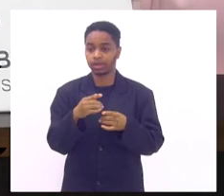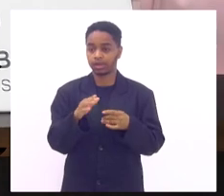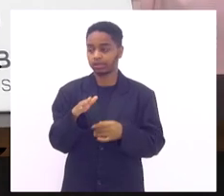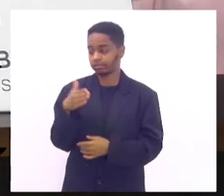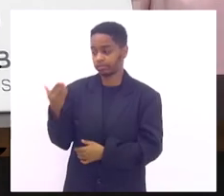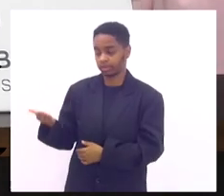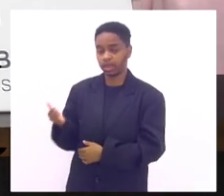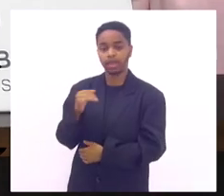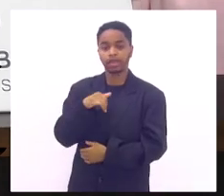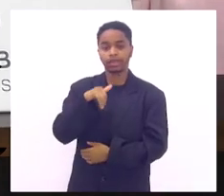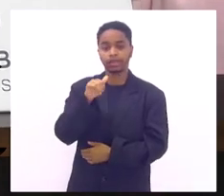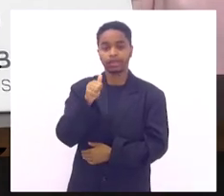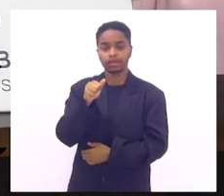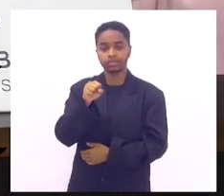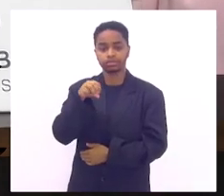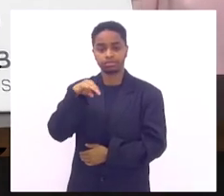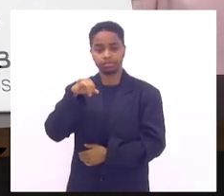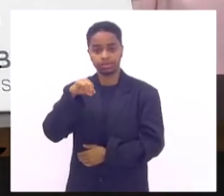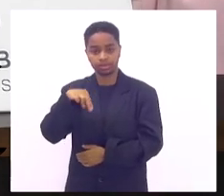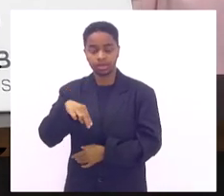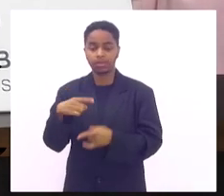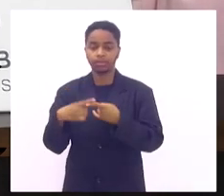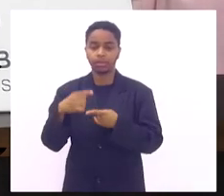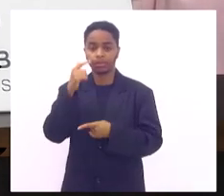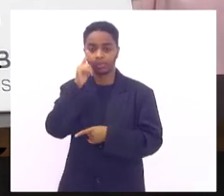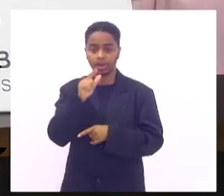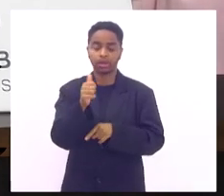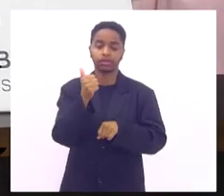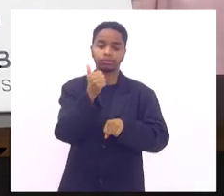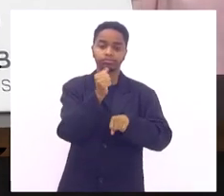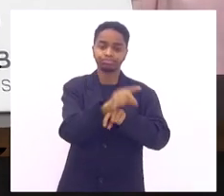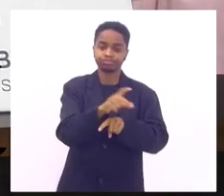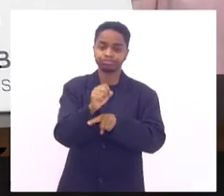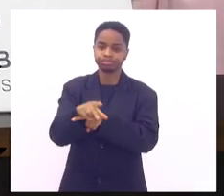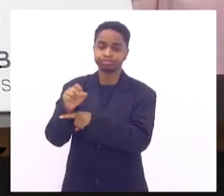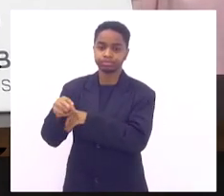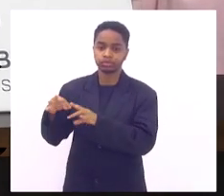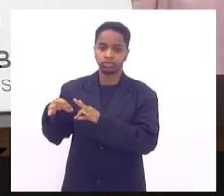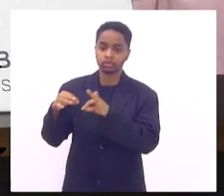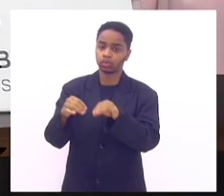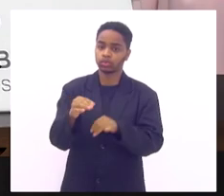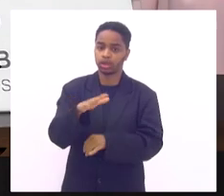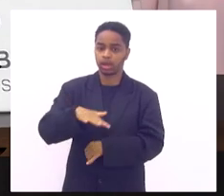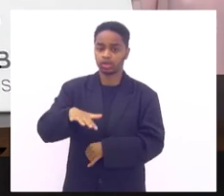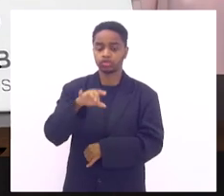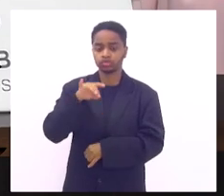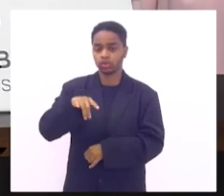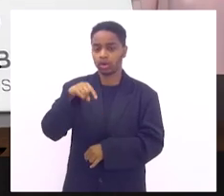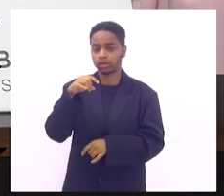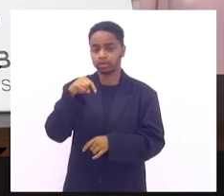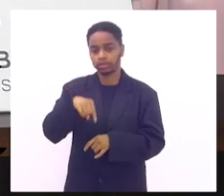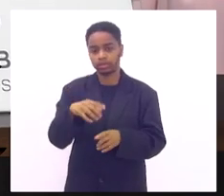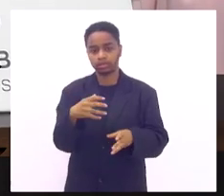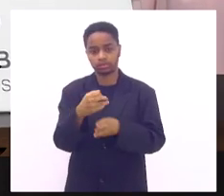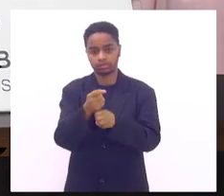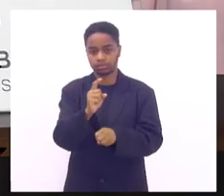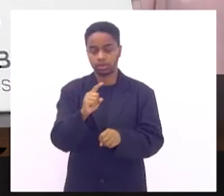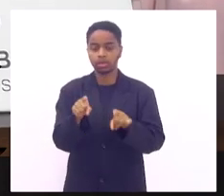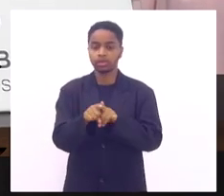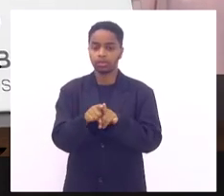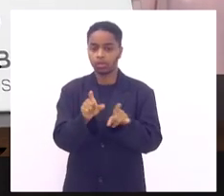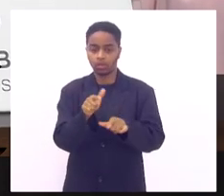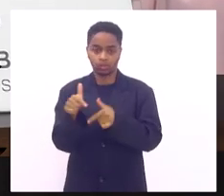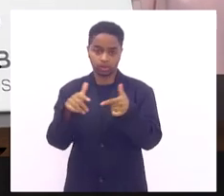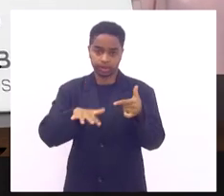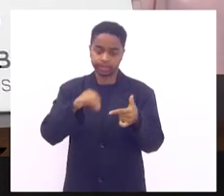porque as mulheres estão tomando o seu lugar em todos os segmentos, não só na contabilidade, em todos os segmentos. No Senac,